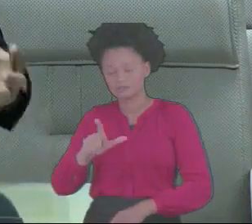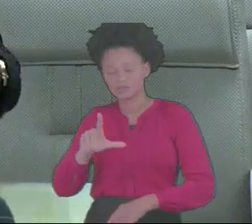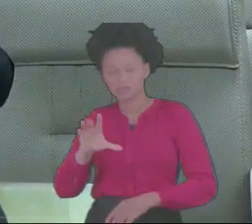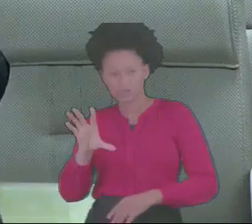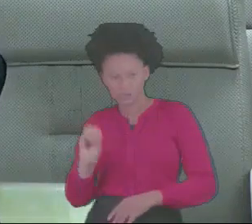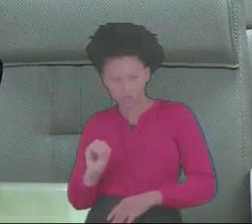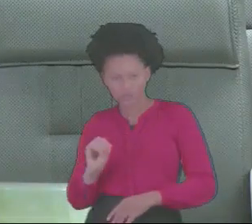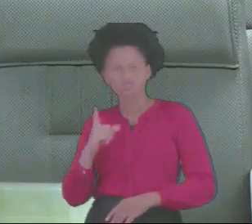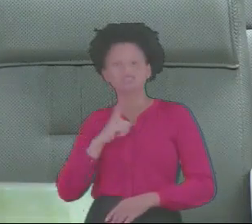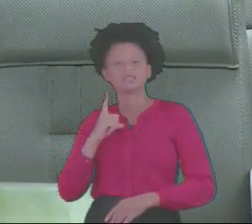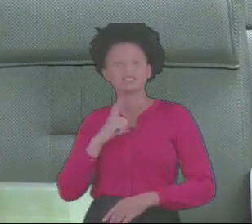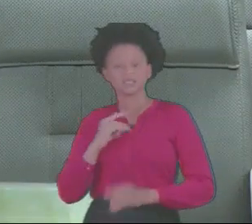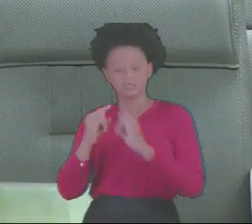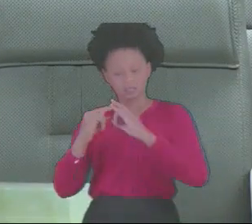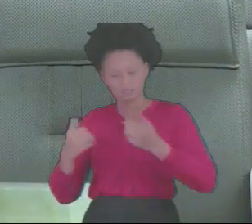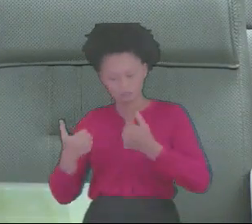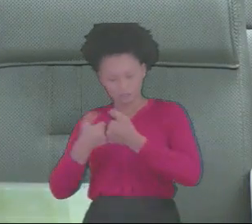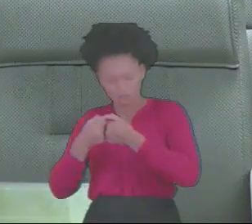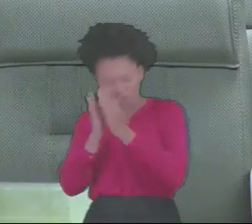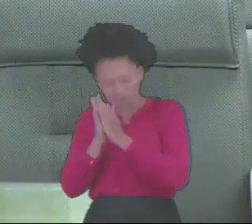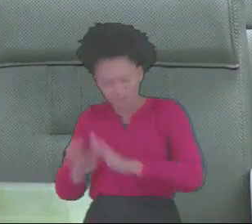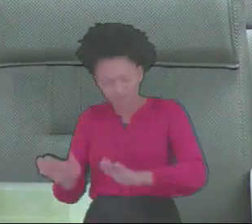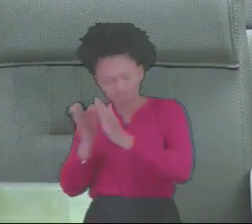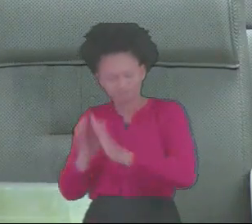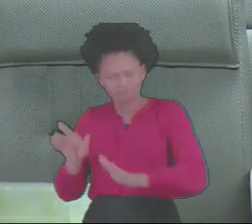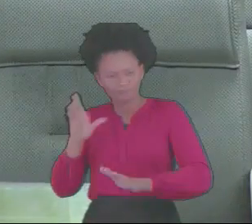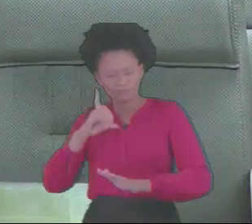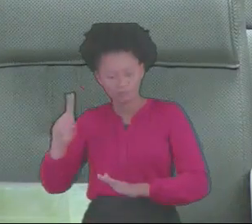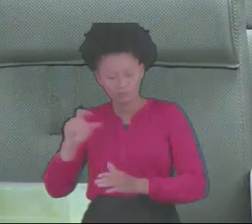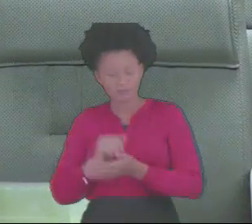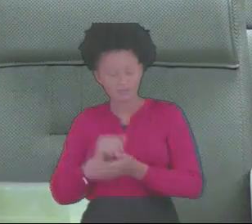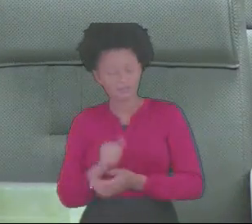o que viveu dentro de uma religiosidade